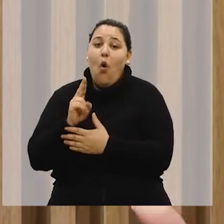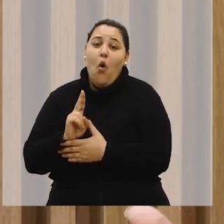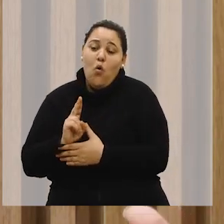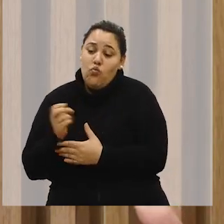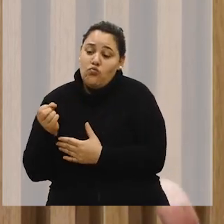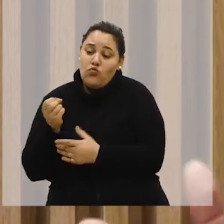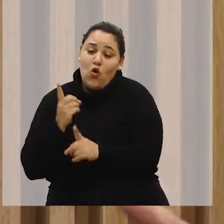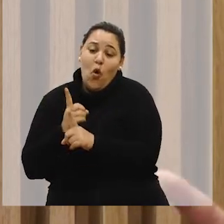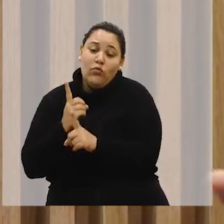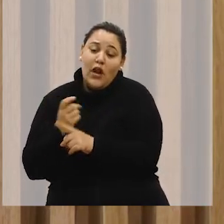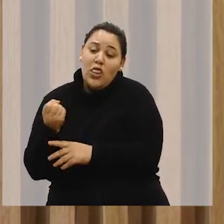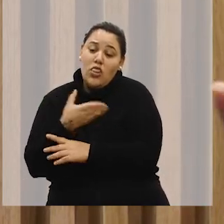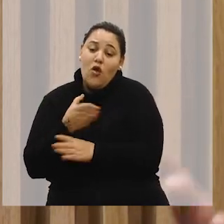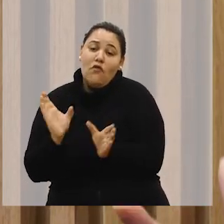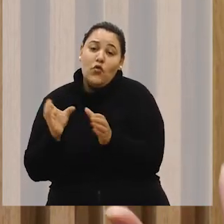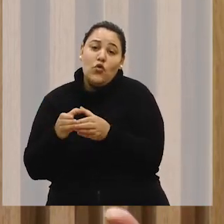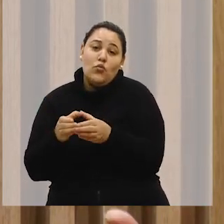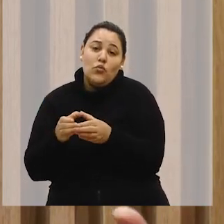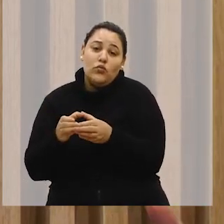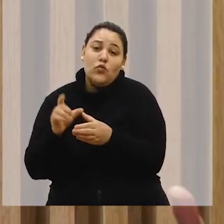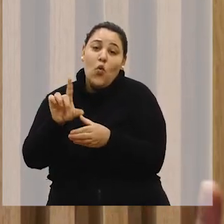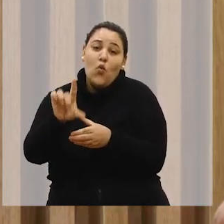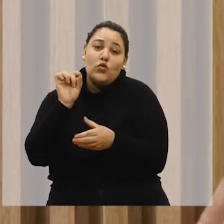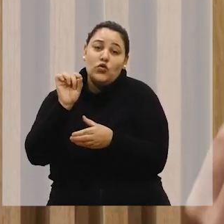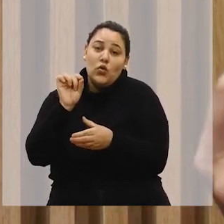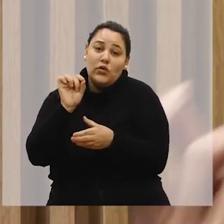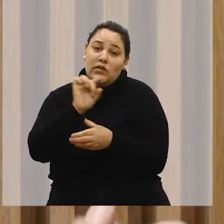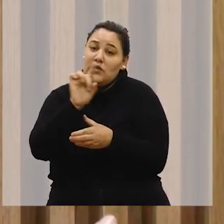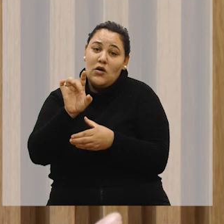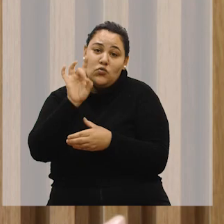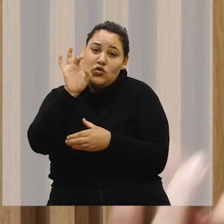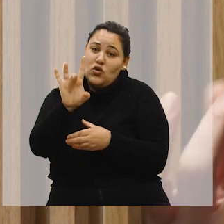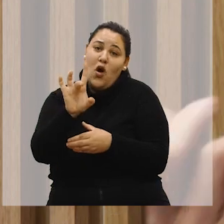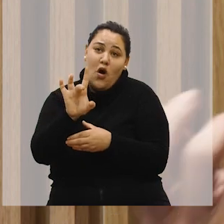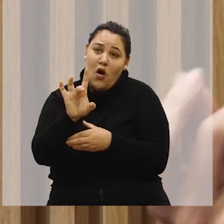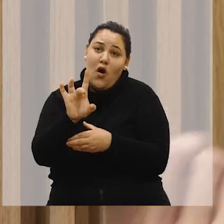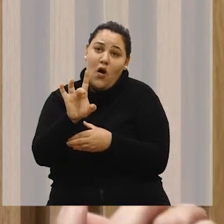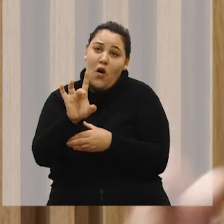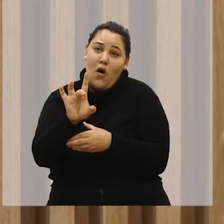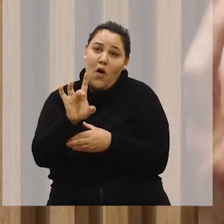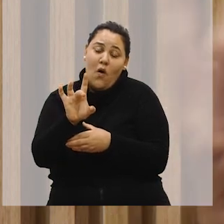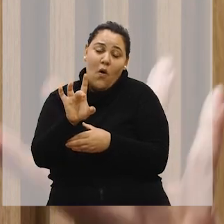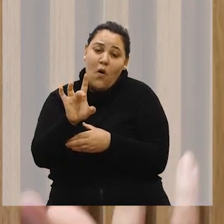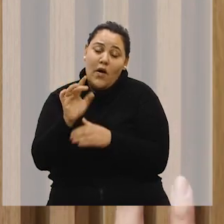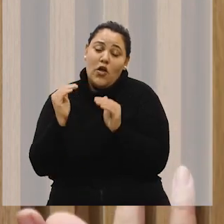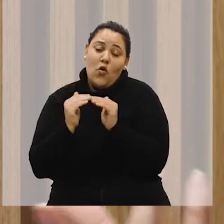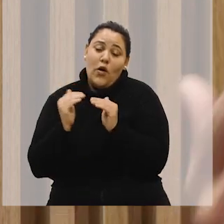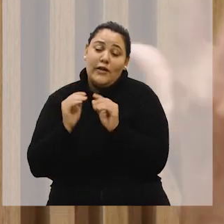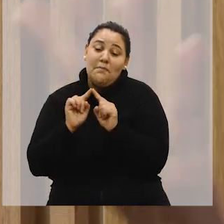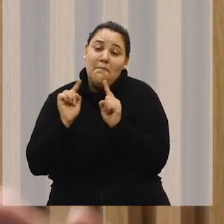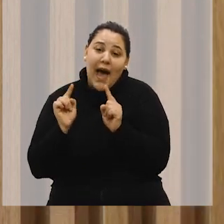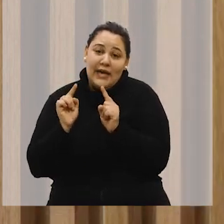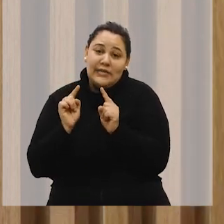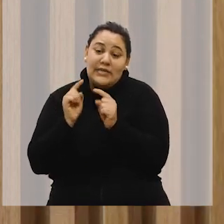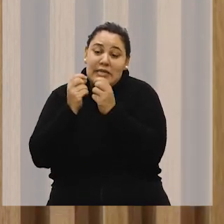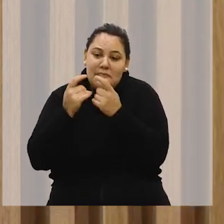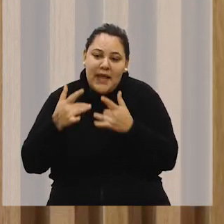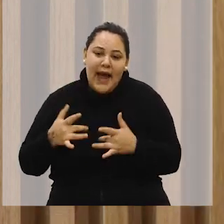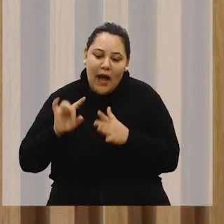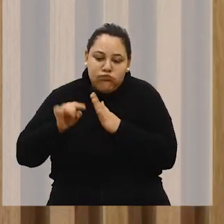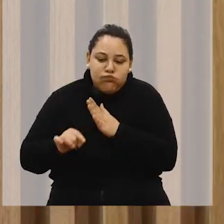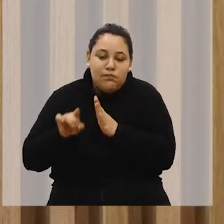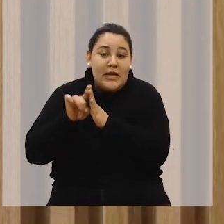para novos grupos, mas com escolhas não só lógicas, mas fundadas, né? Bem fundadas, bem